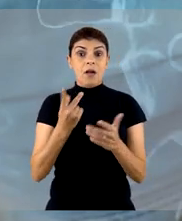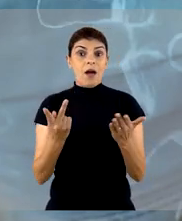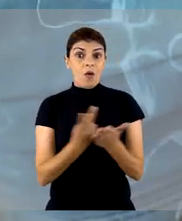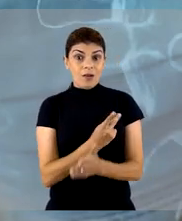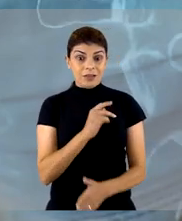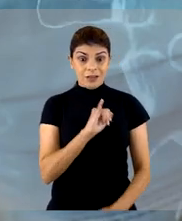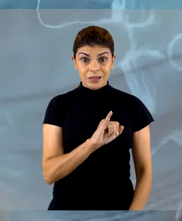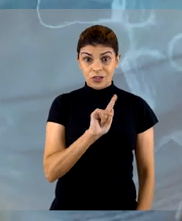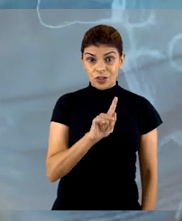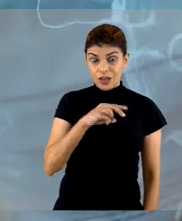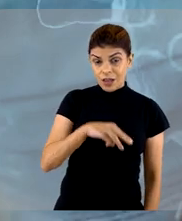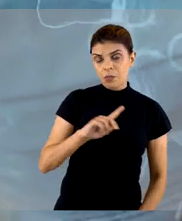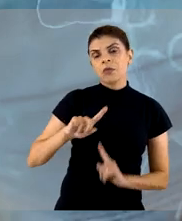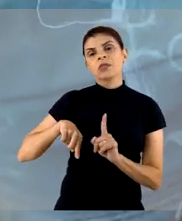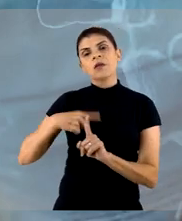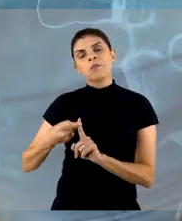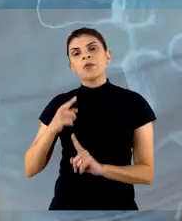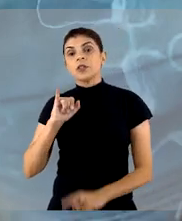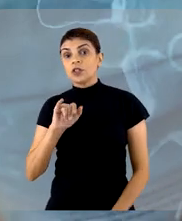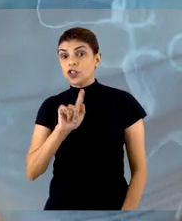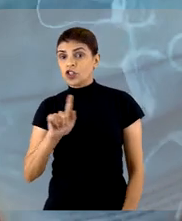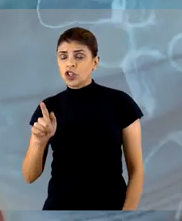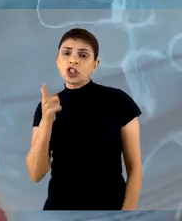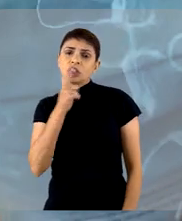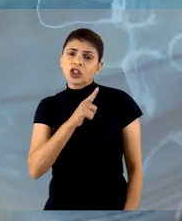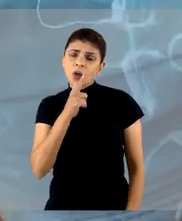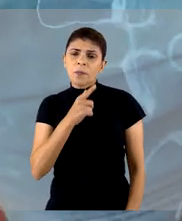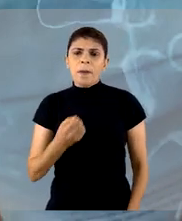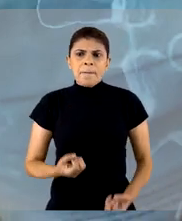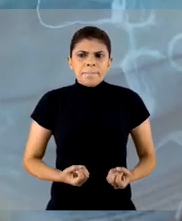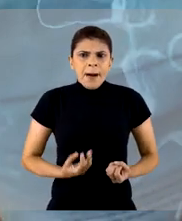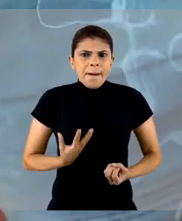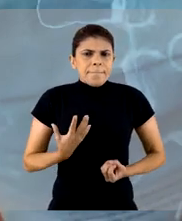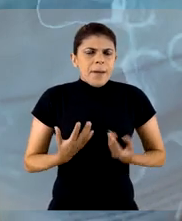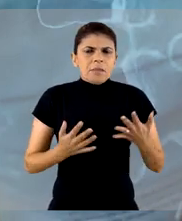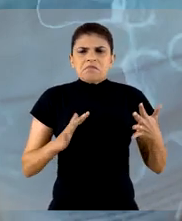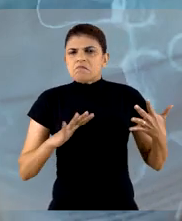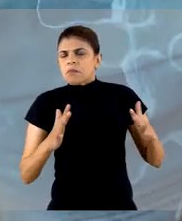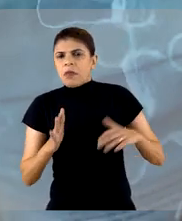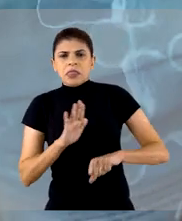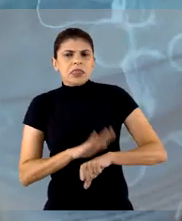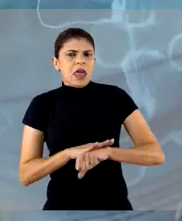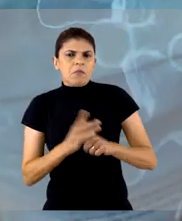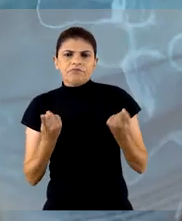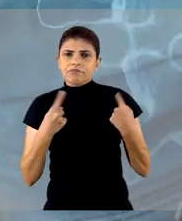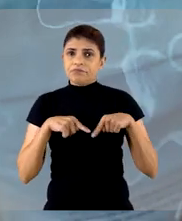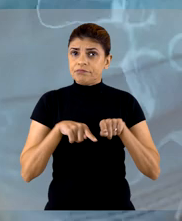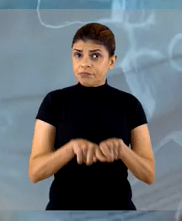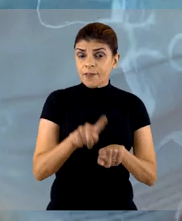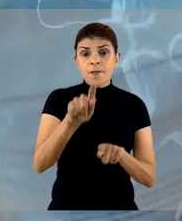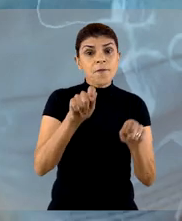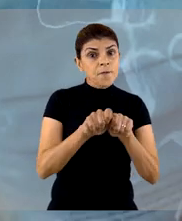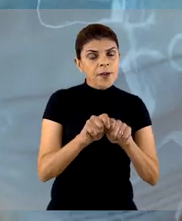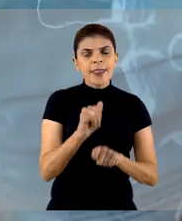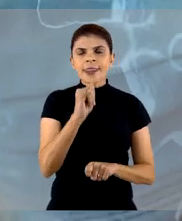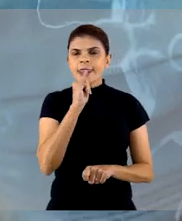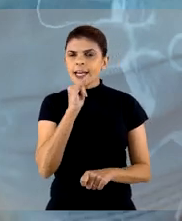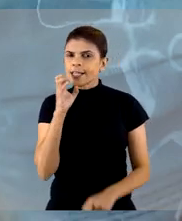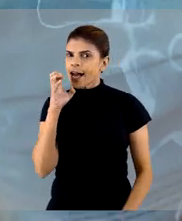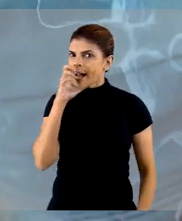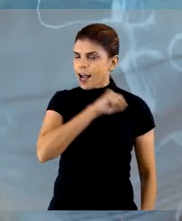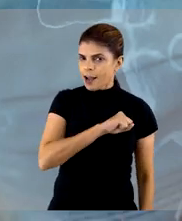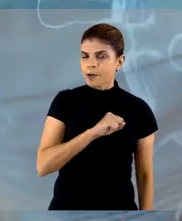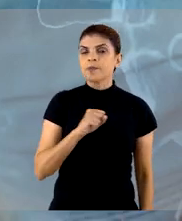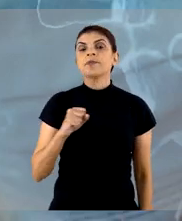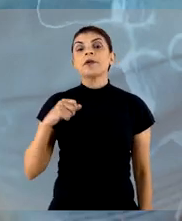aparece é o IgM e depois vai aparecer o IgG. Geralmente eles estão aparecendo mais ou menos ao mesmo tempo. Então o ideal é que você faça um teste